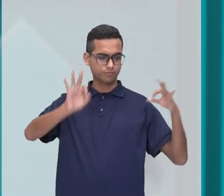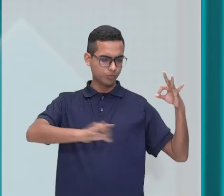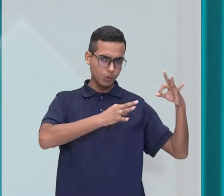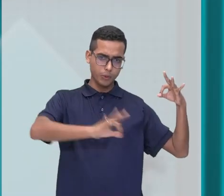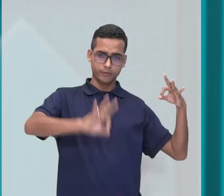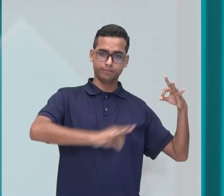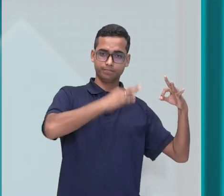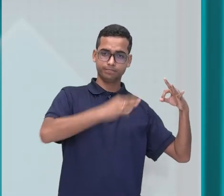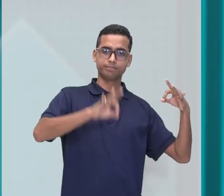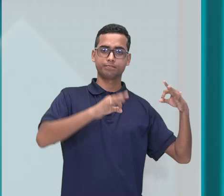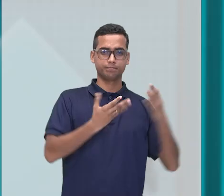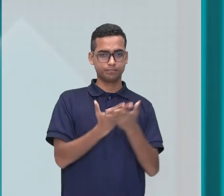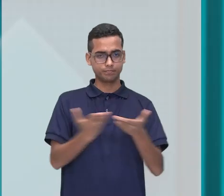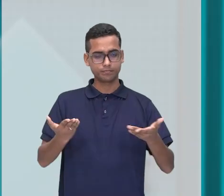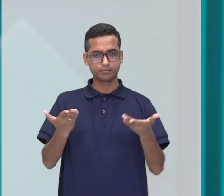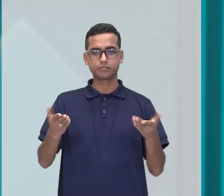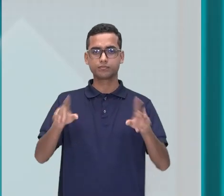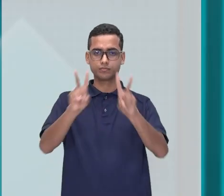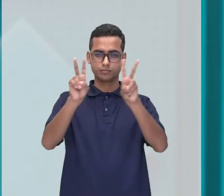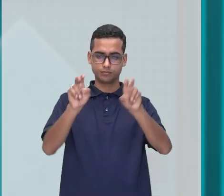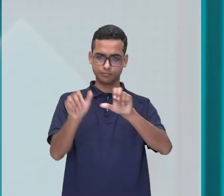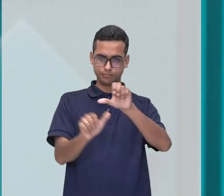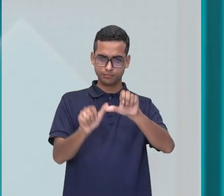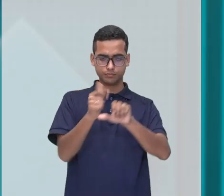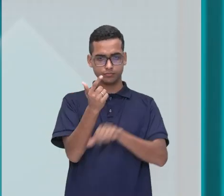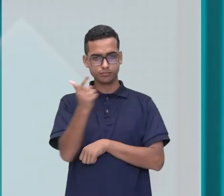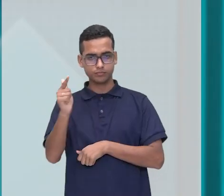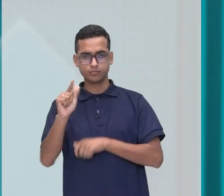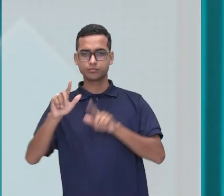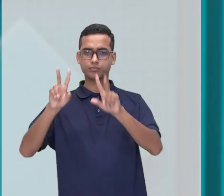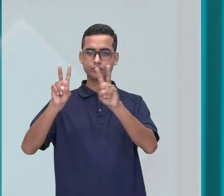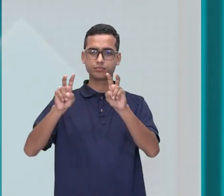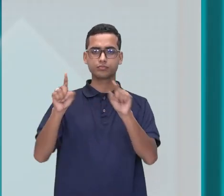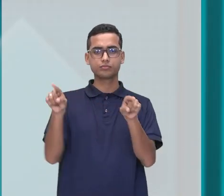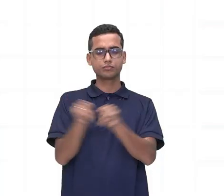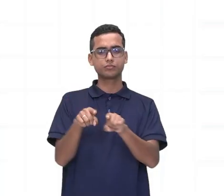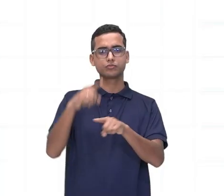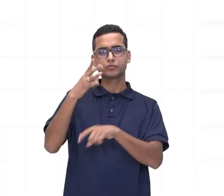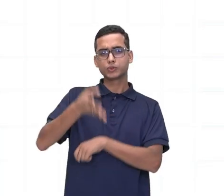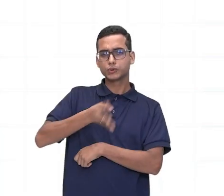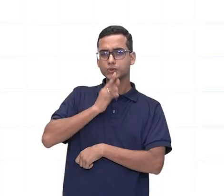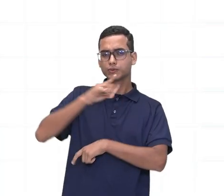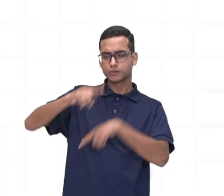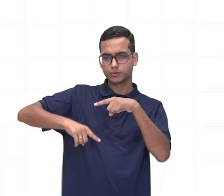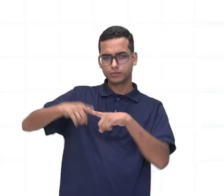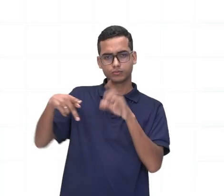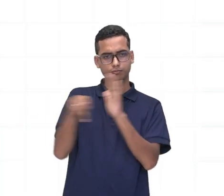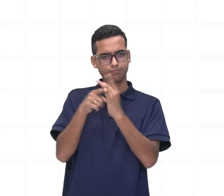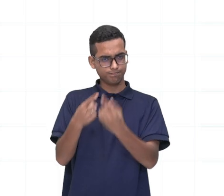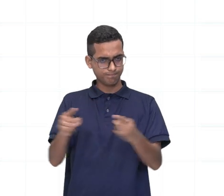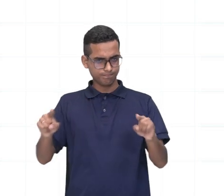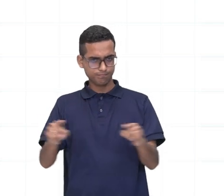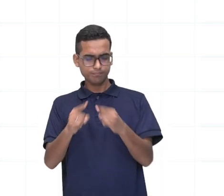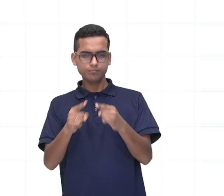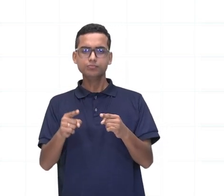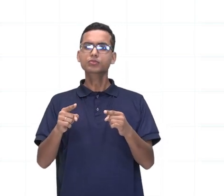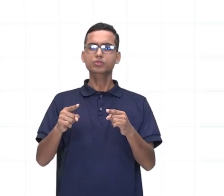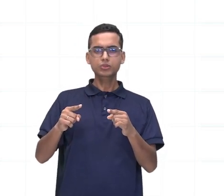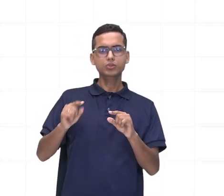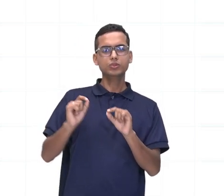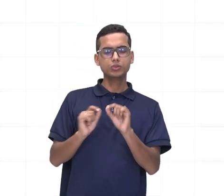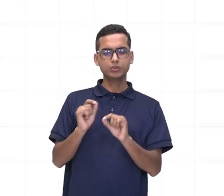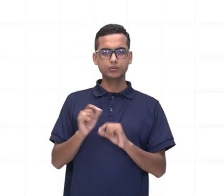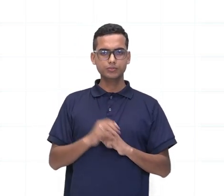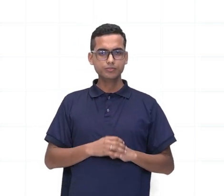Agora, mudando de assunto, nós vamos conhecer um pouco sobre os instrumentos musicais. Então, os instrumentos musicais